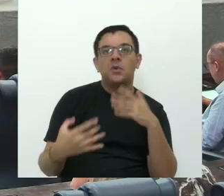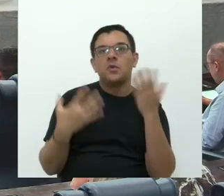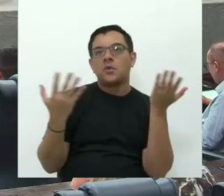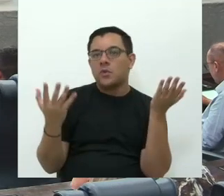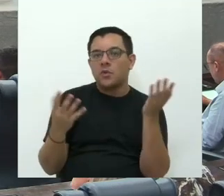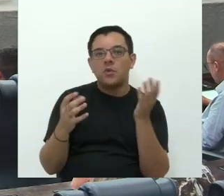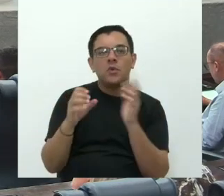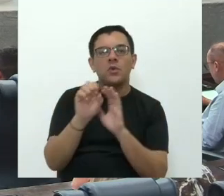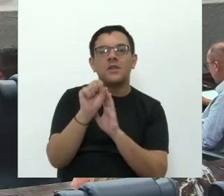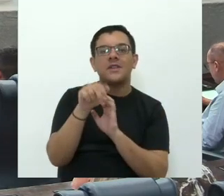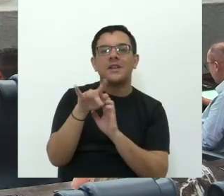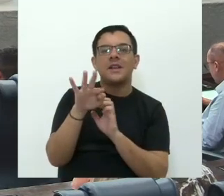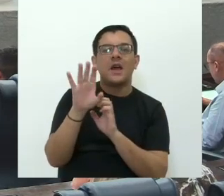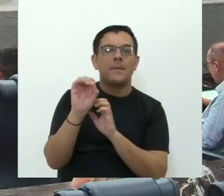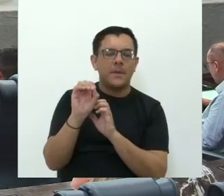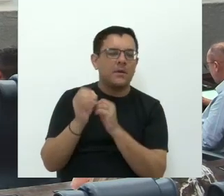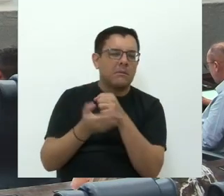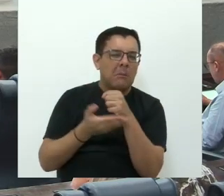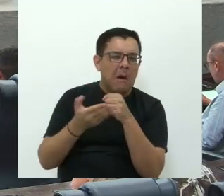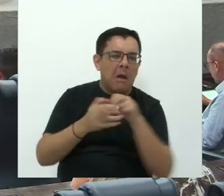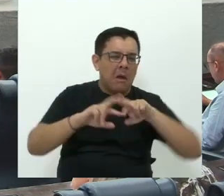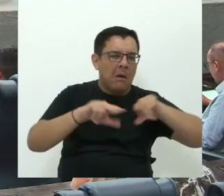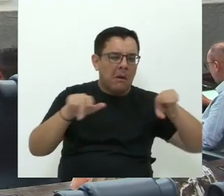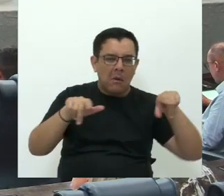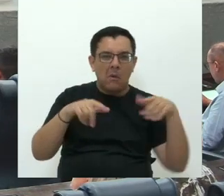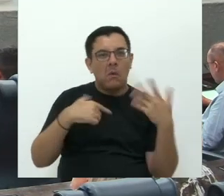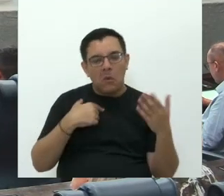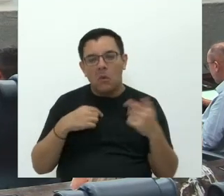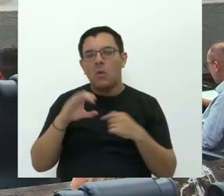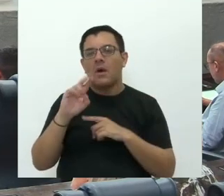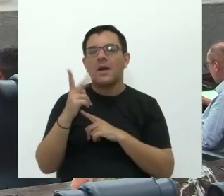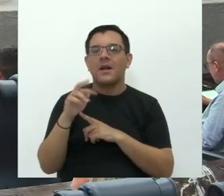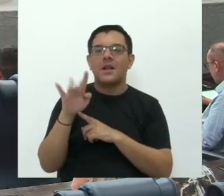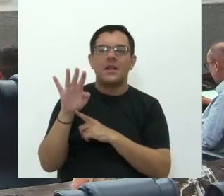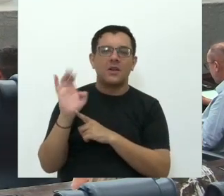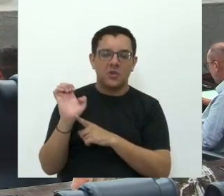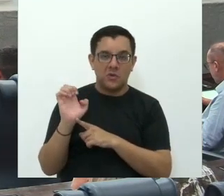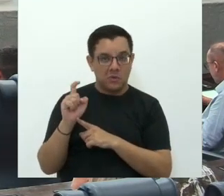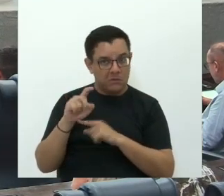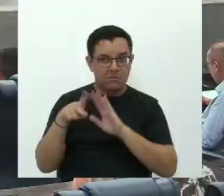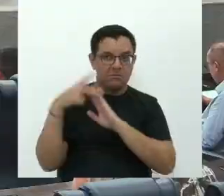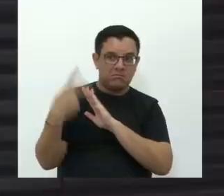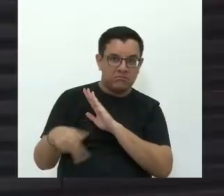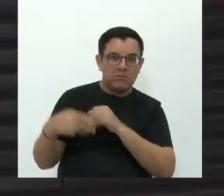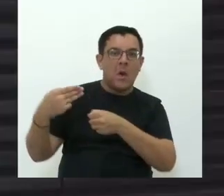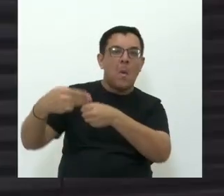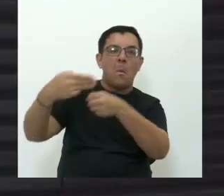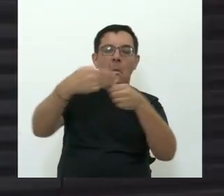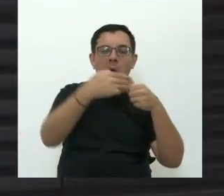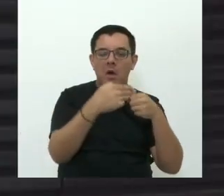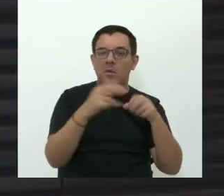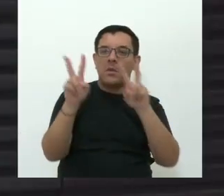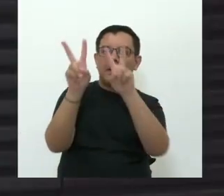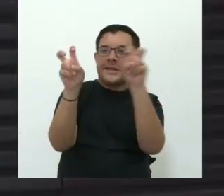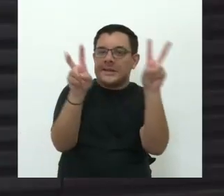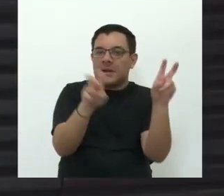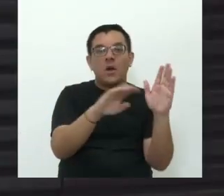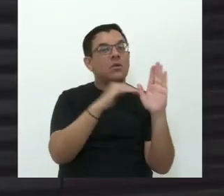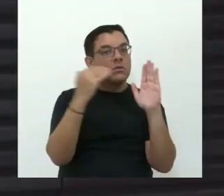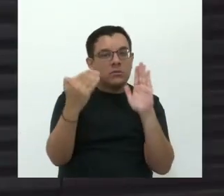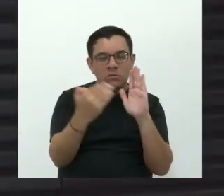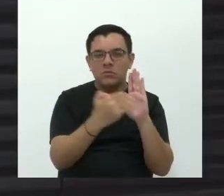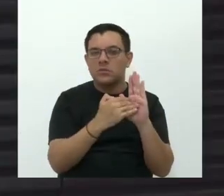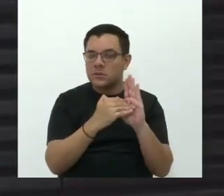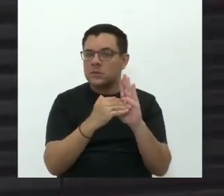básico no município ou até mesmo da situação de creches aqui no município tudo isso tudo isso envolve um